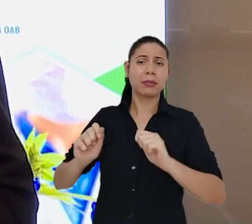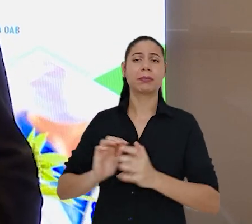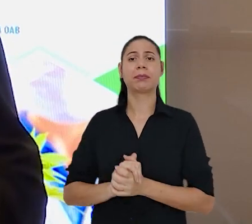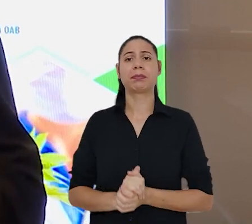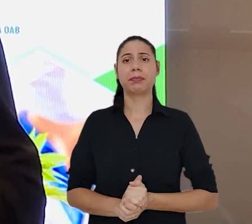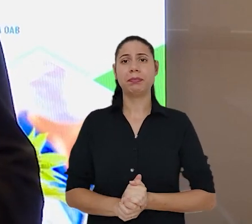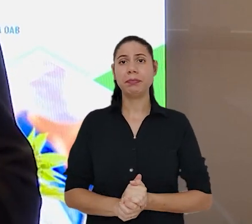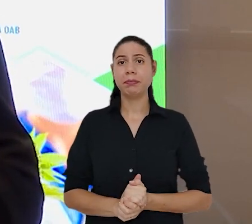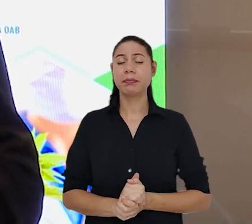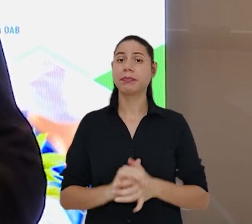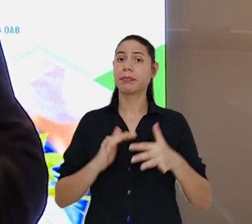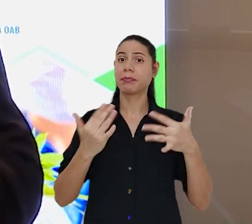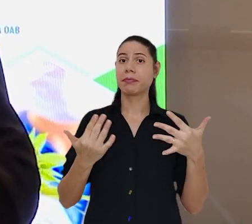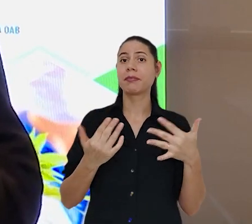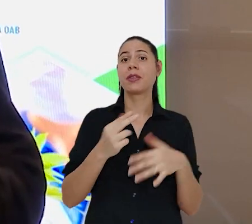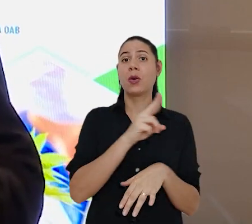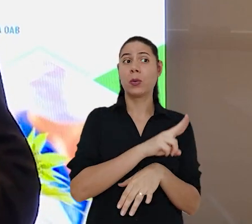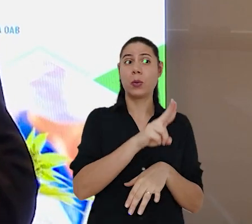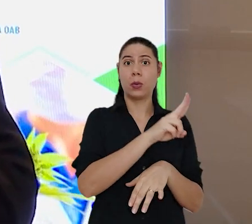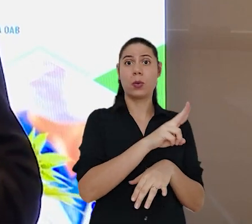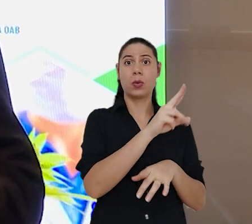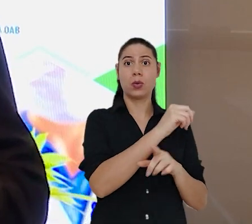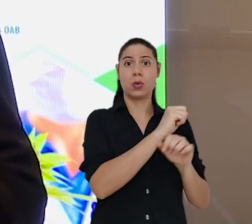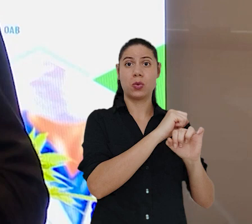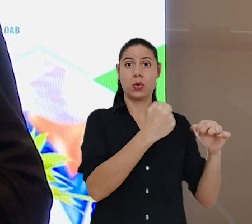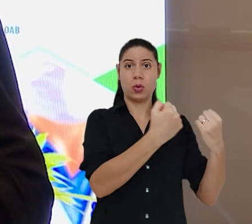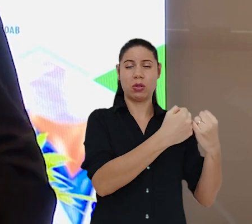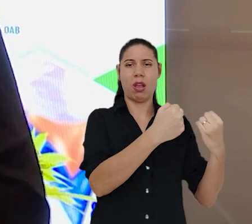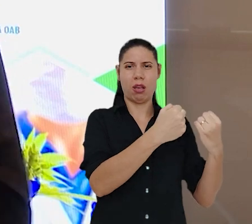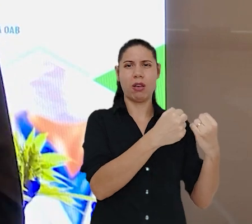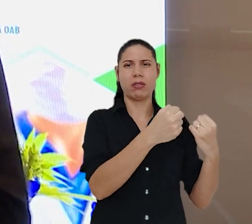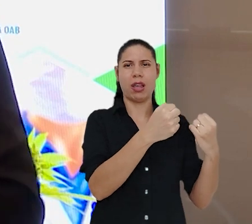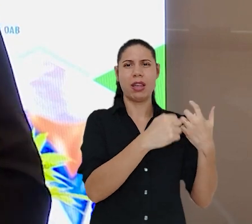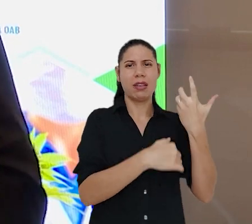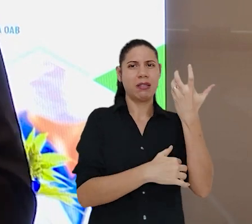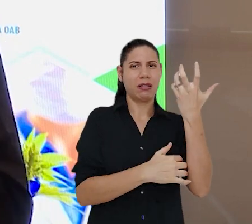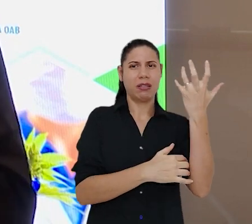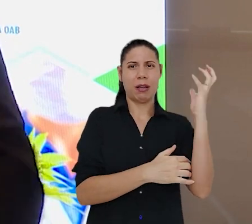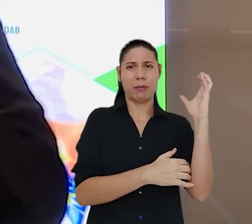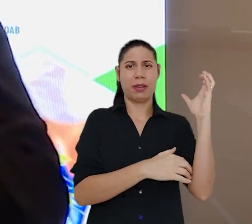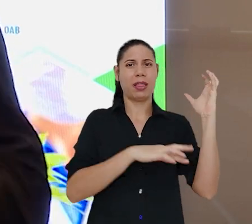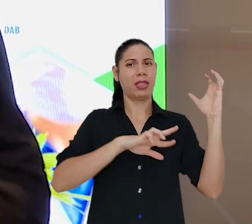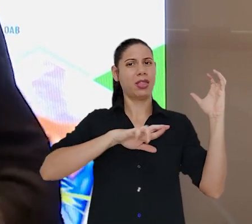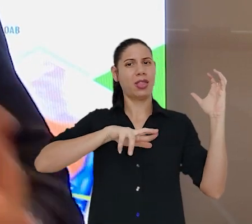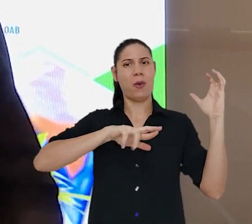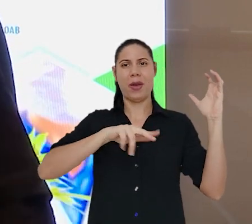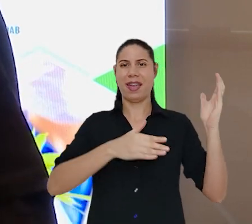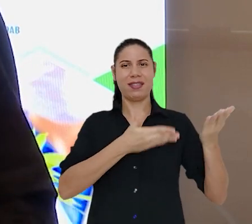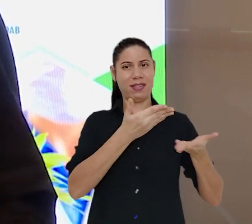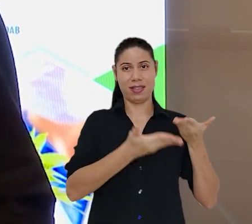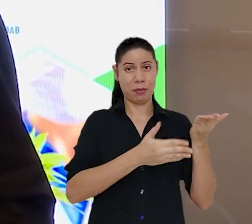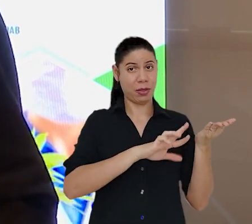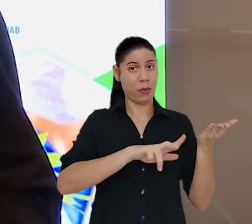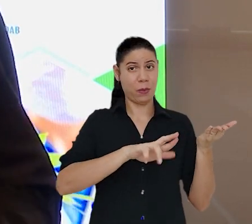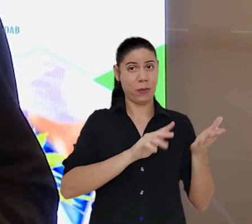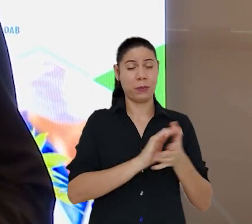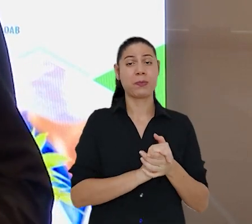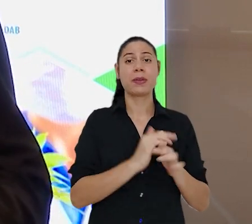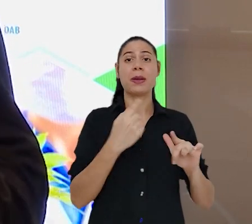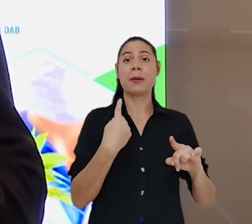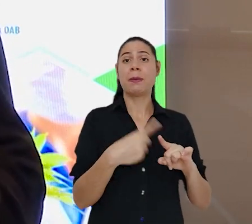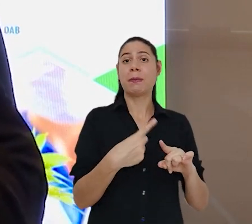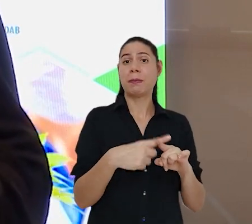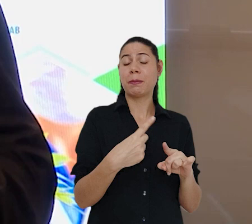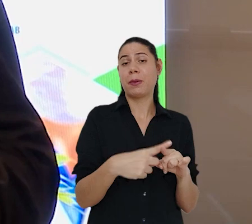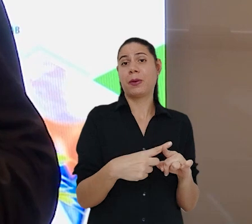outra. Então, o uso social da planta, ele não é considerado como um tratamento médico. Até porque